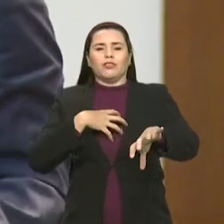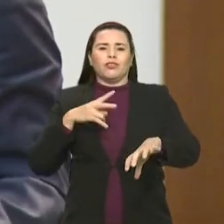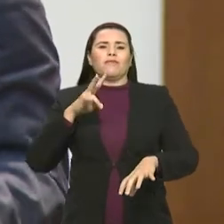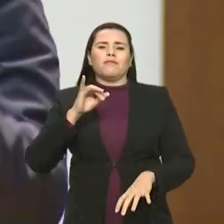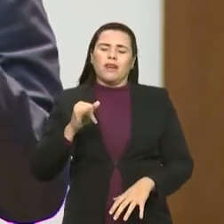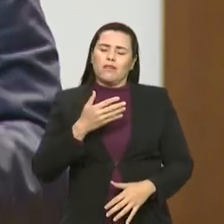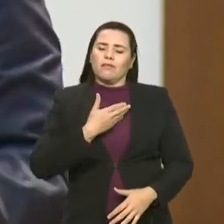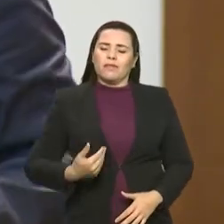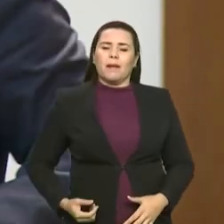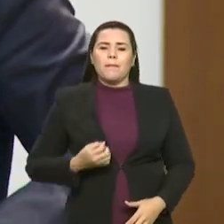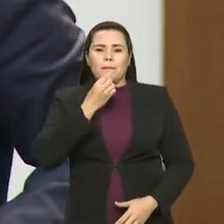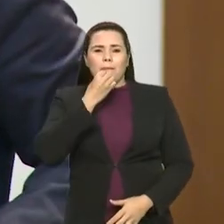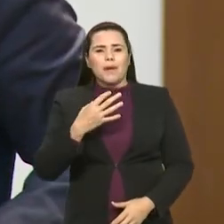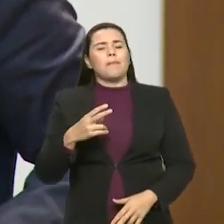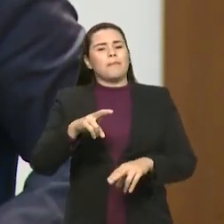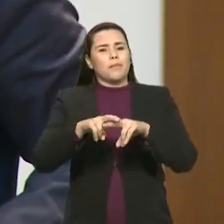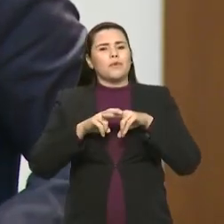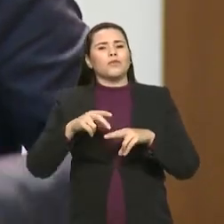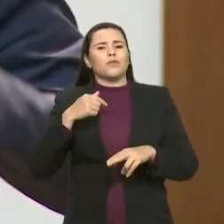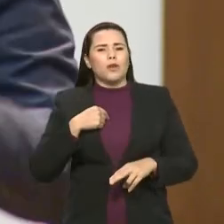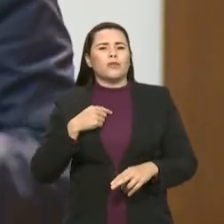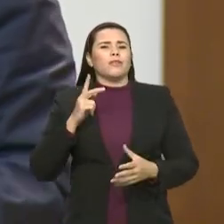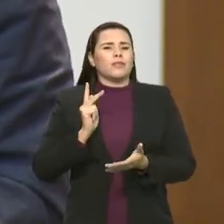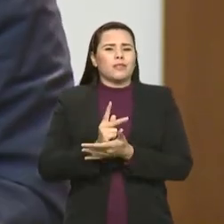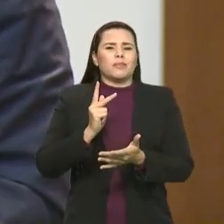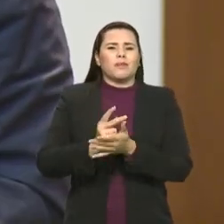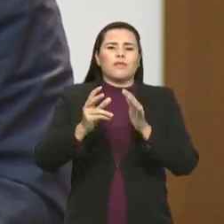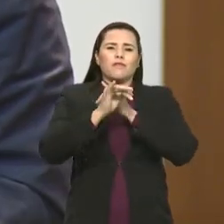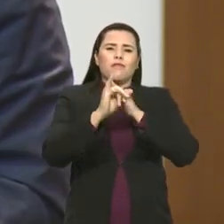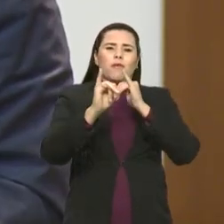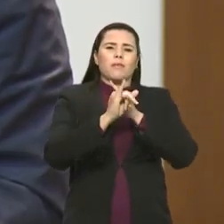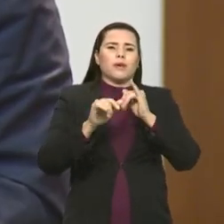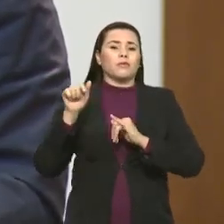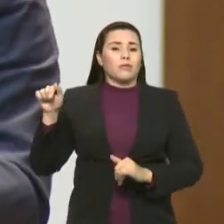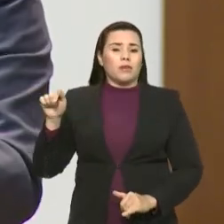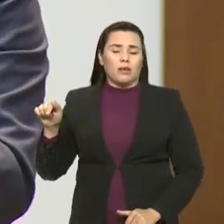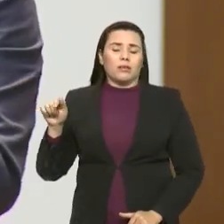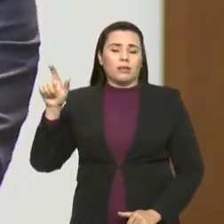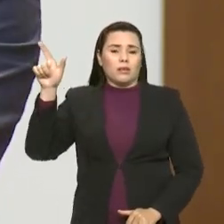e faço a divulgação das ações do Dr. Laésio Bonfim, pré-candidato ao governo do estado do Maranhão.